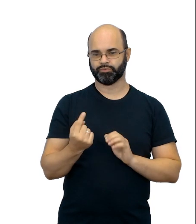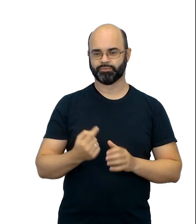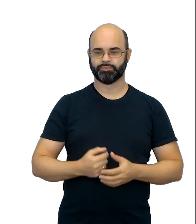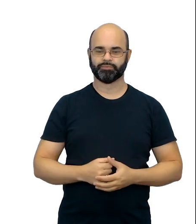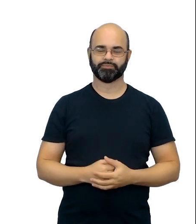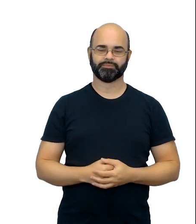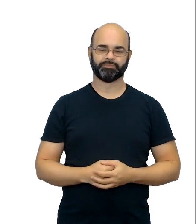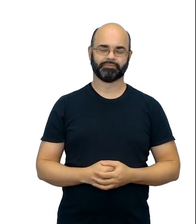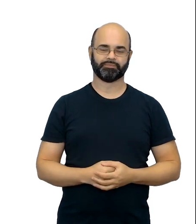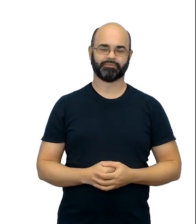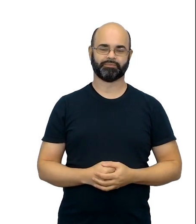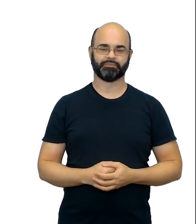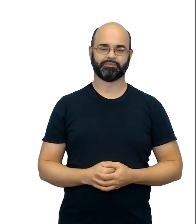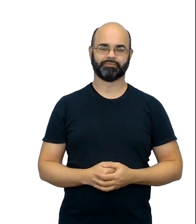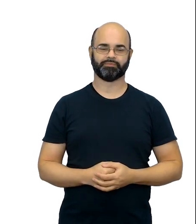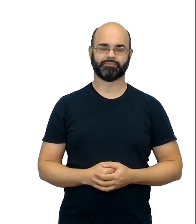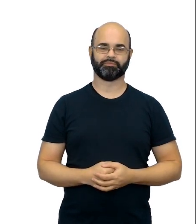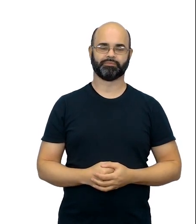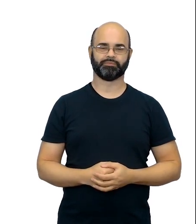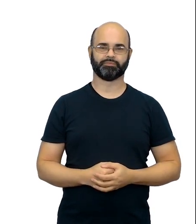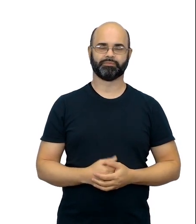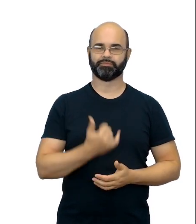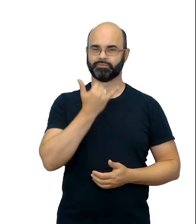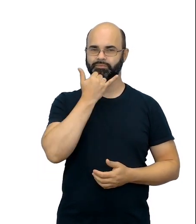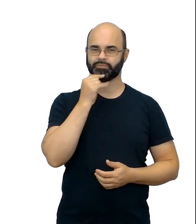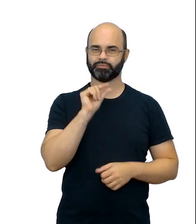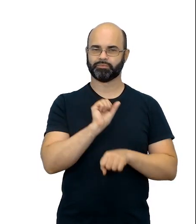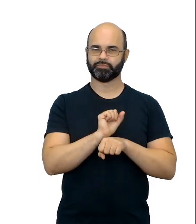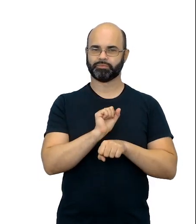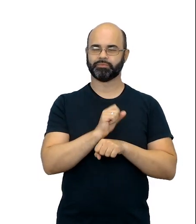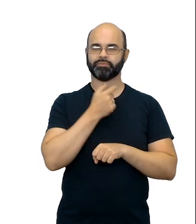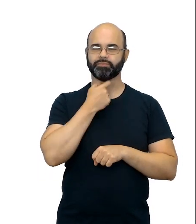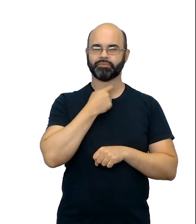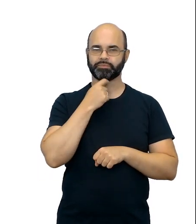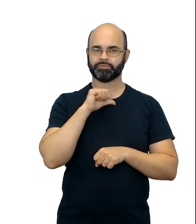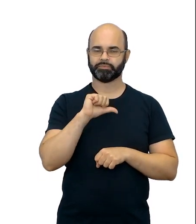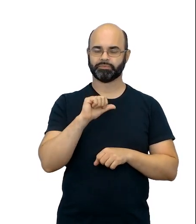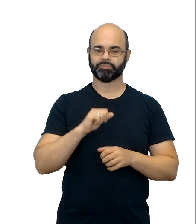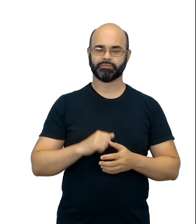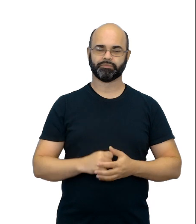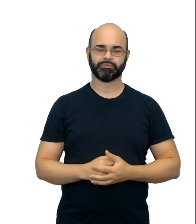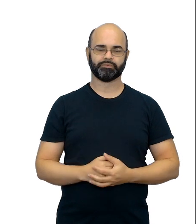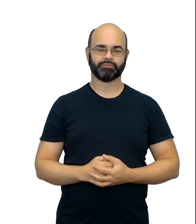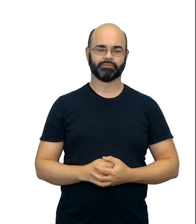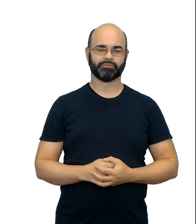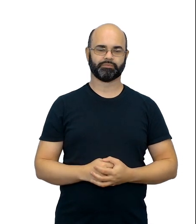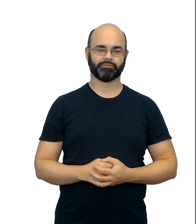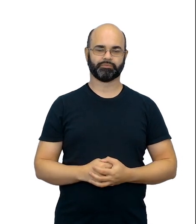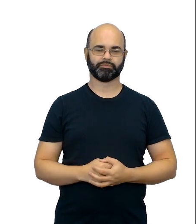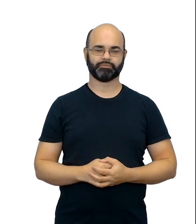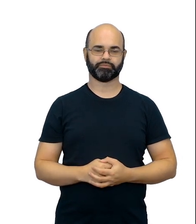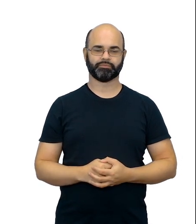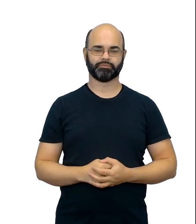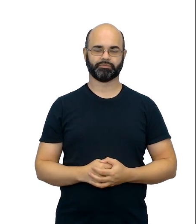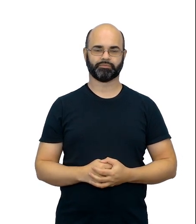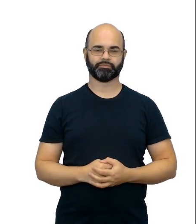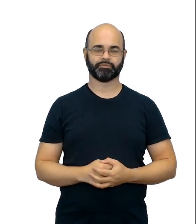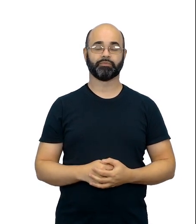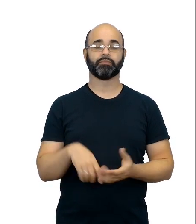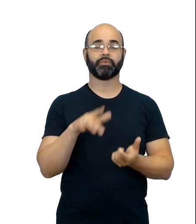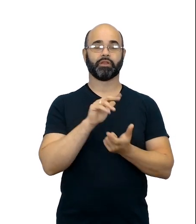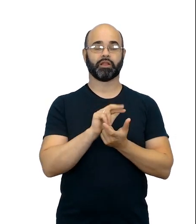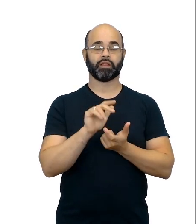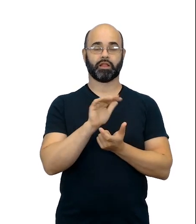XXI. Um momentinho. Quando nós falamos dessa pedagogia dos multiletramentos, proposta